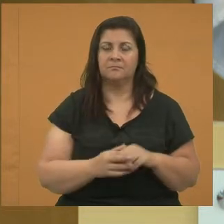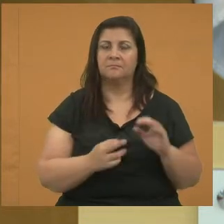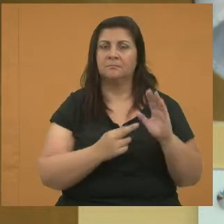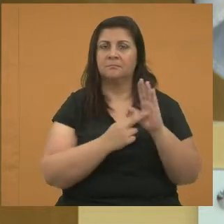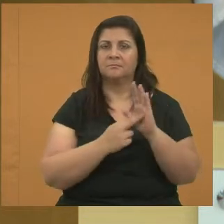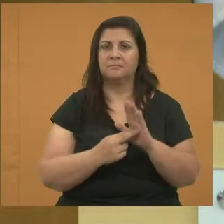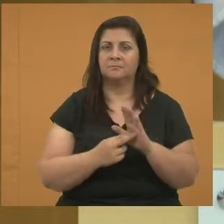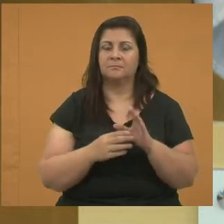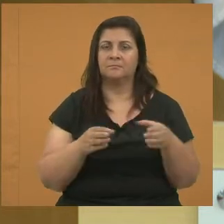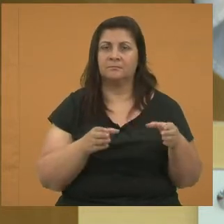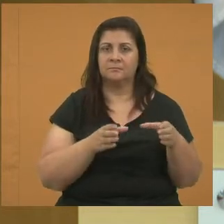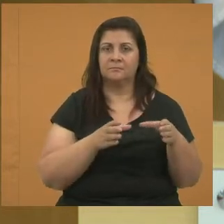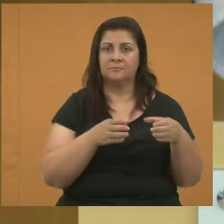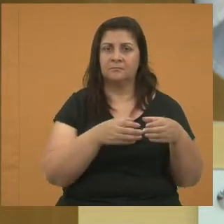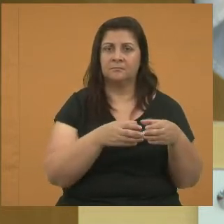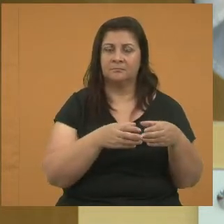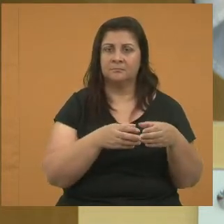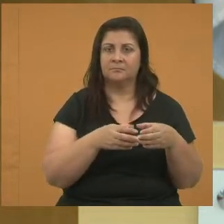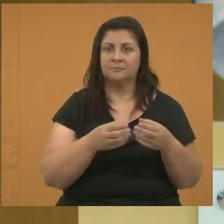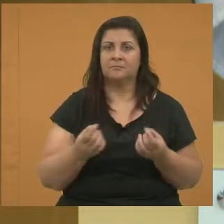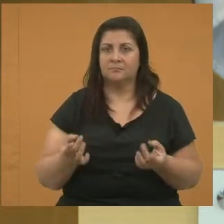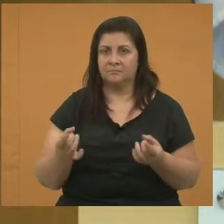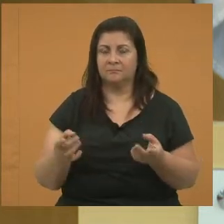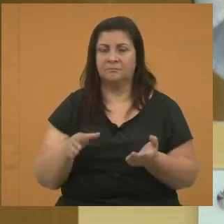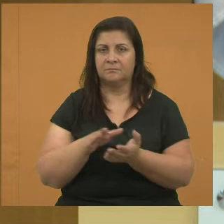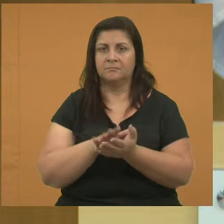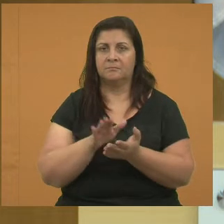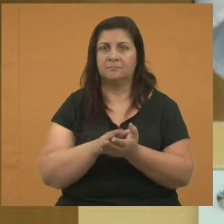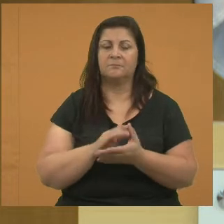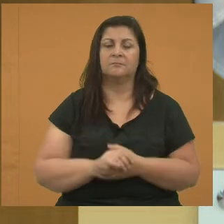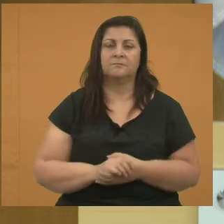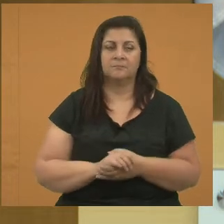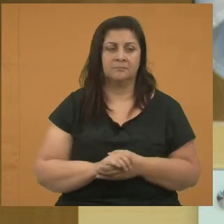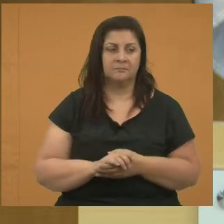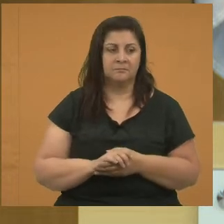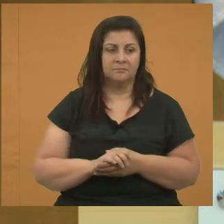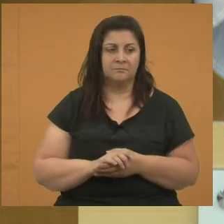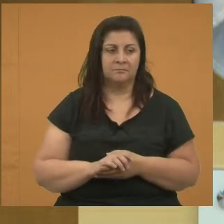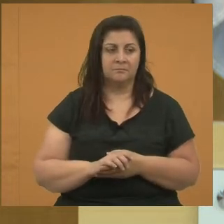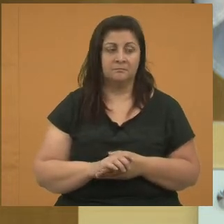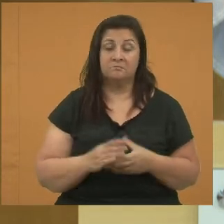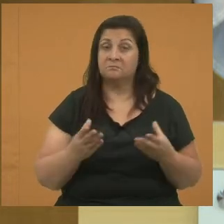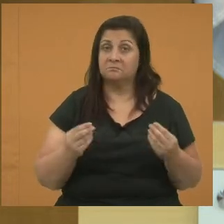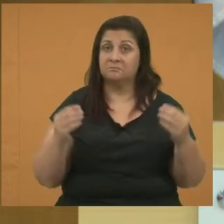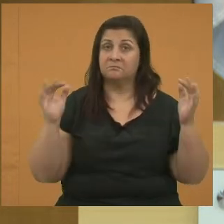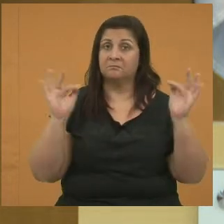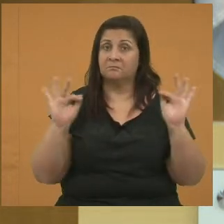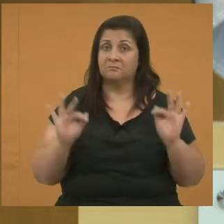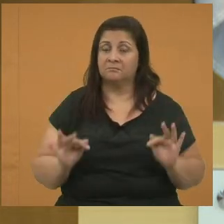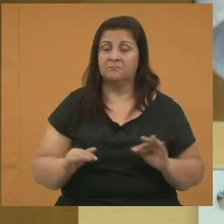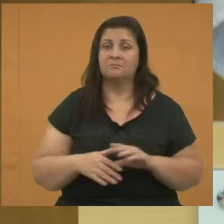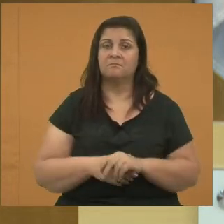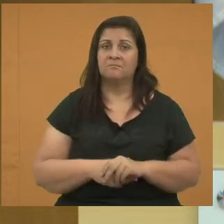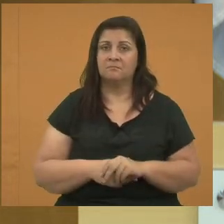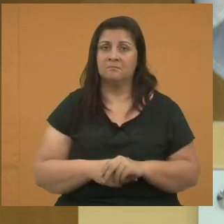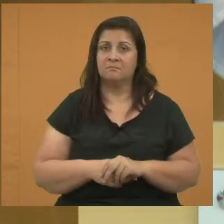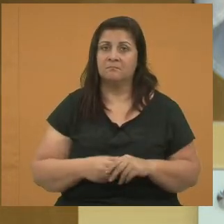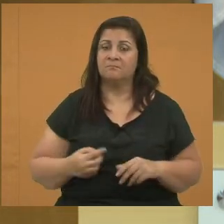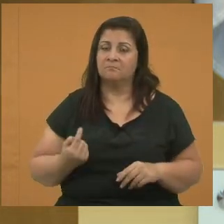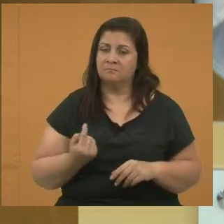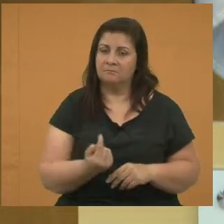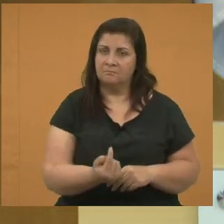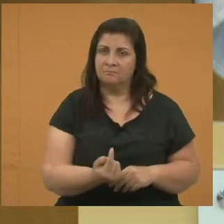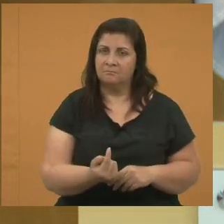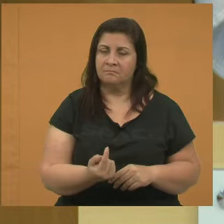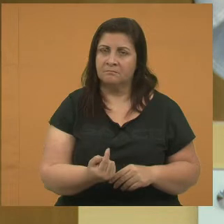a Associação Comercial de Jacareí. Bom, eu fico muito feliz de estar presente aqui